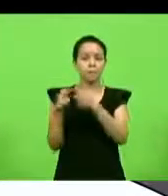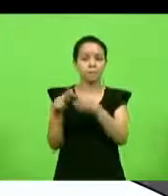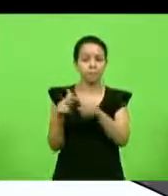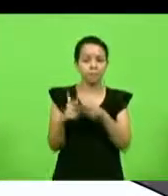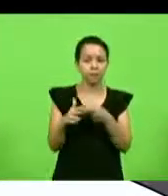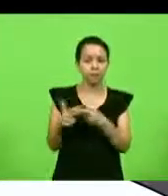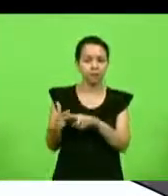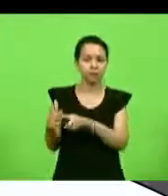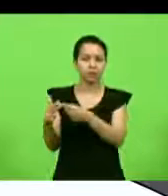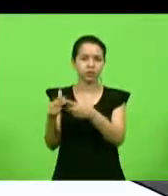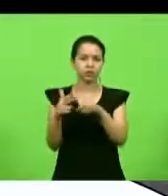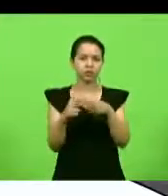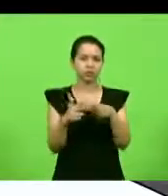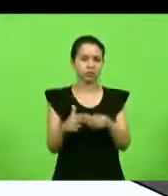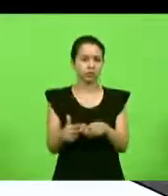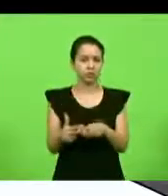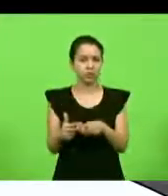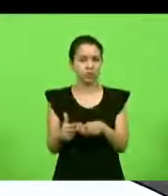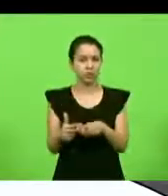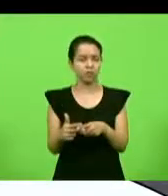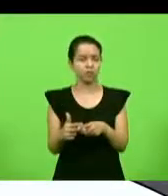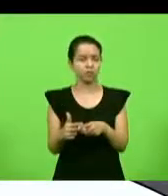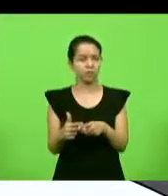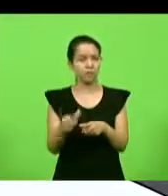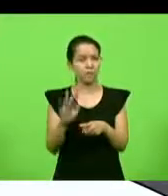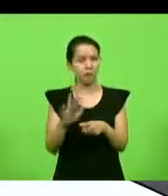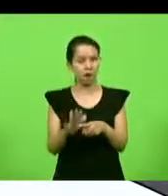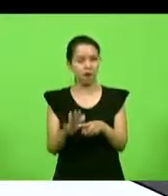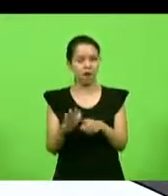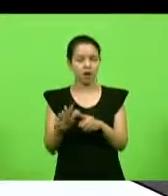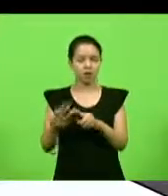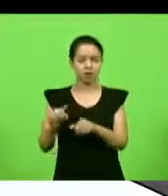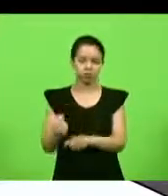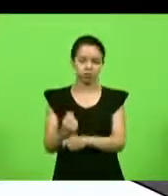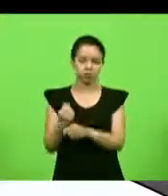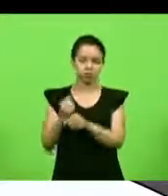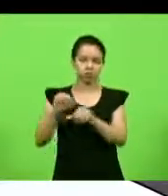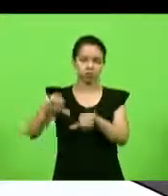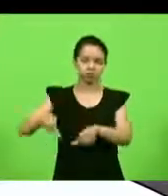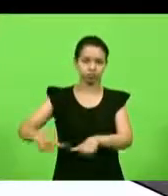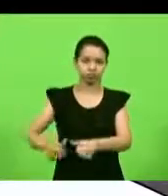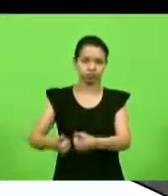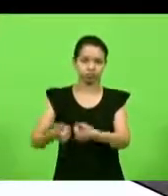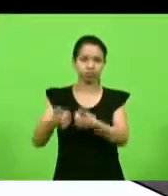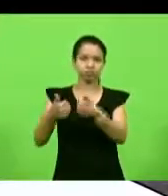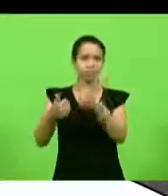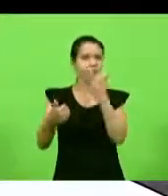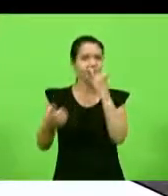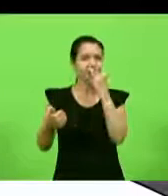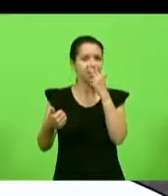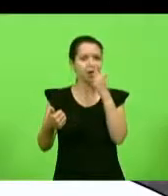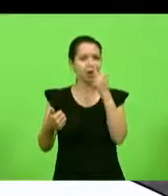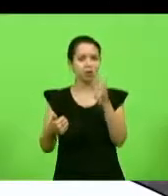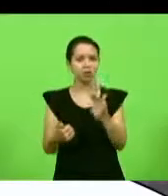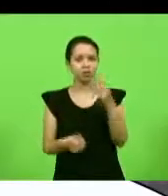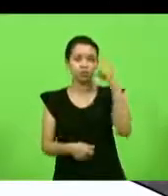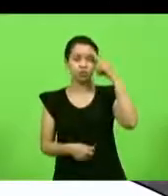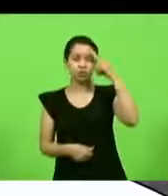já que a revitalização, a restauração me parece mais um sonho